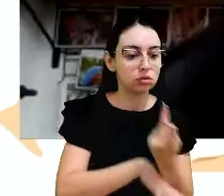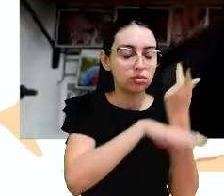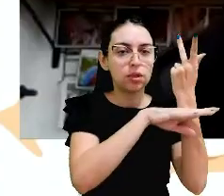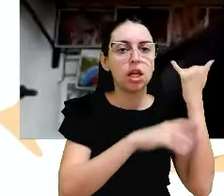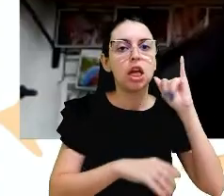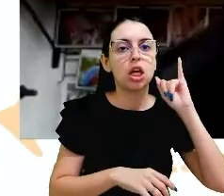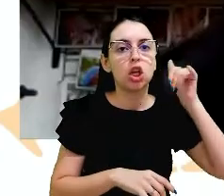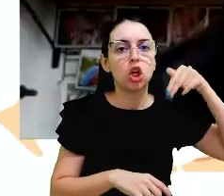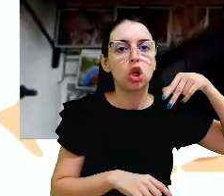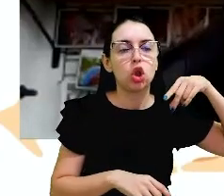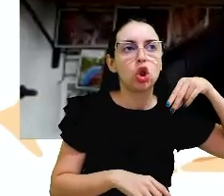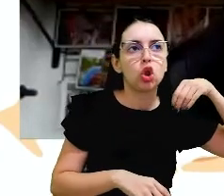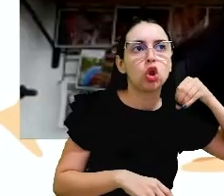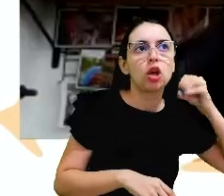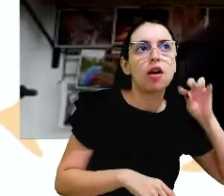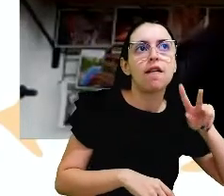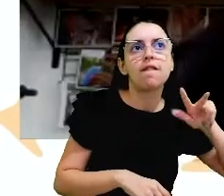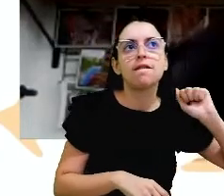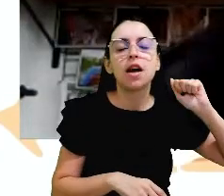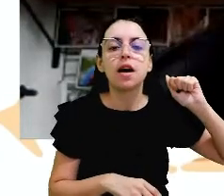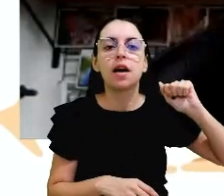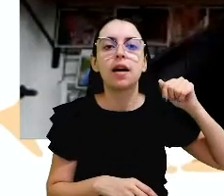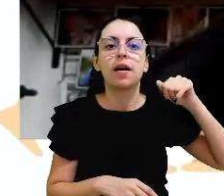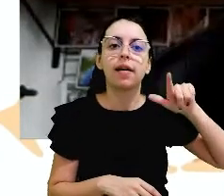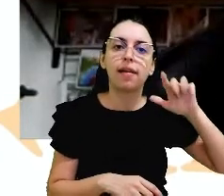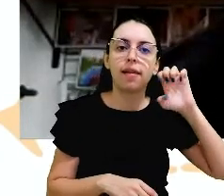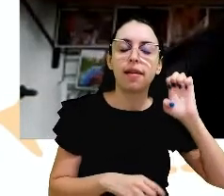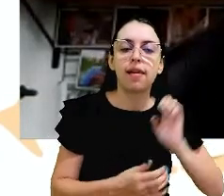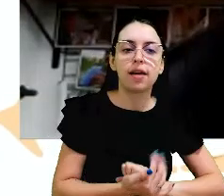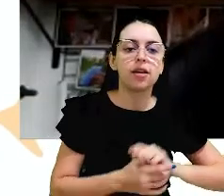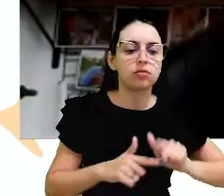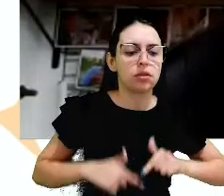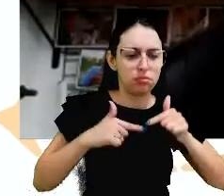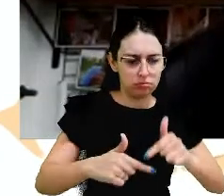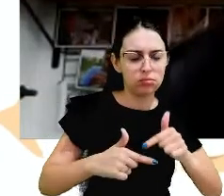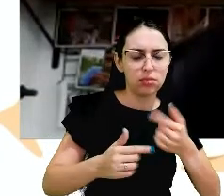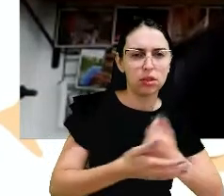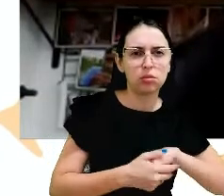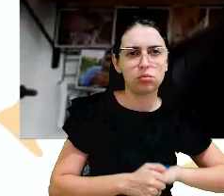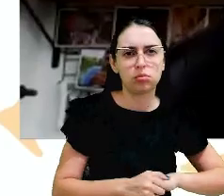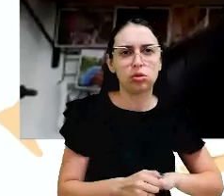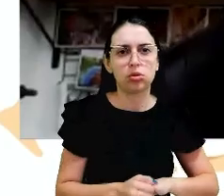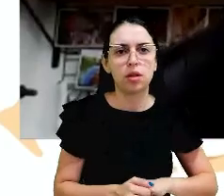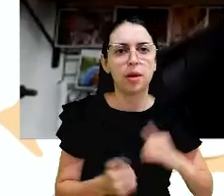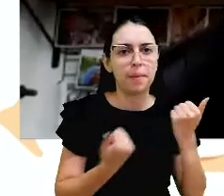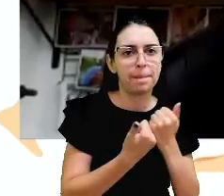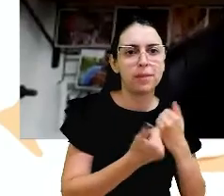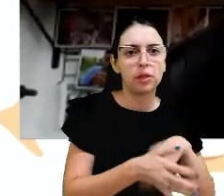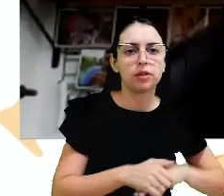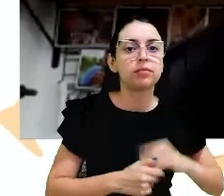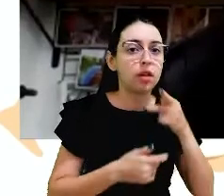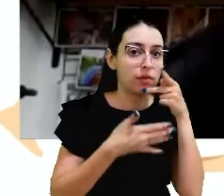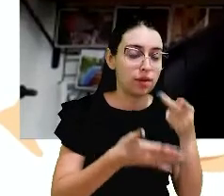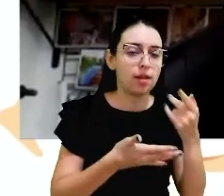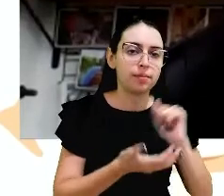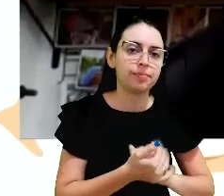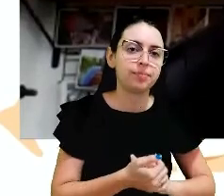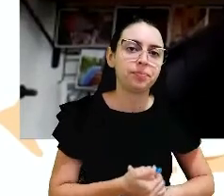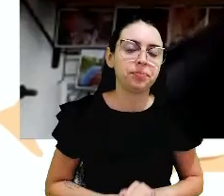Novari, na categoria Ministério Público, detentora da medalha Teodosina Ribeiro da Alesp. Passo agora a palavra à doutora